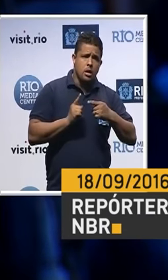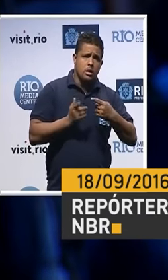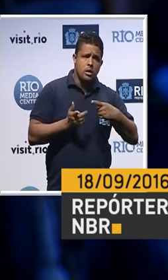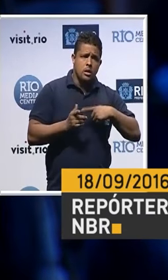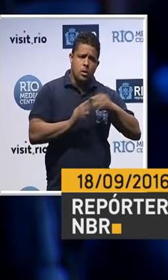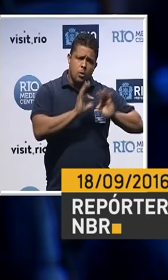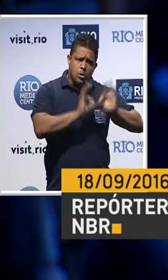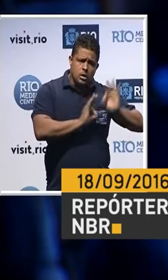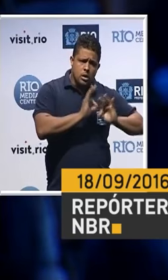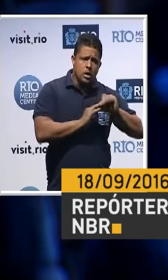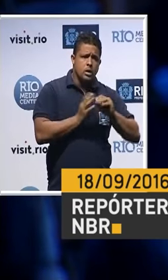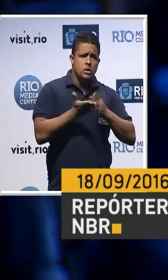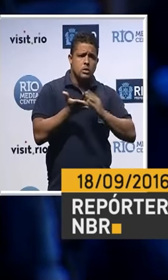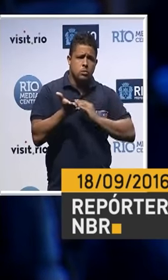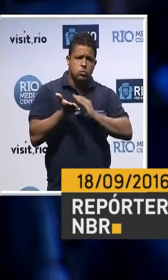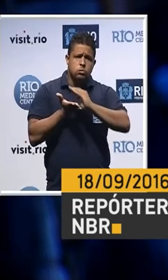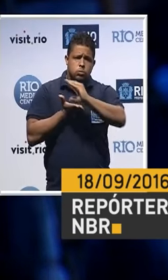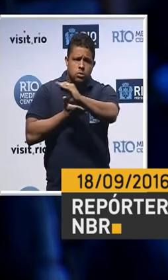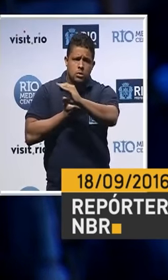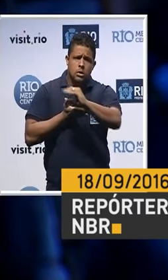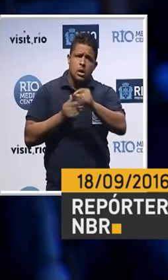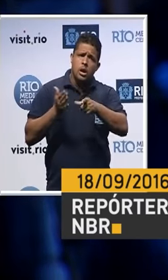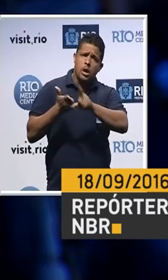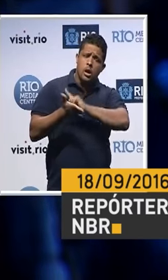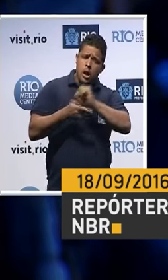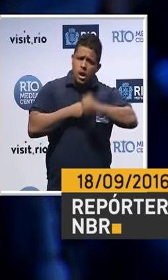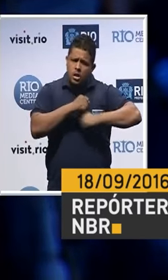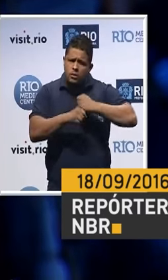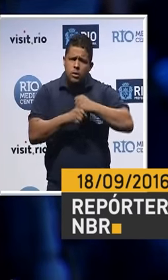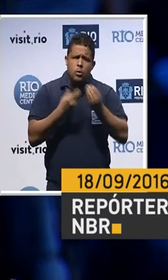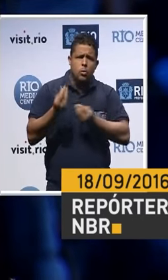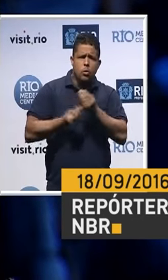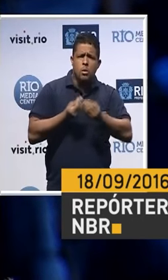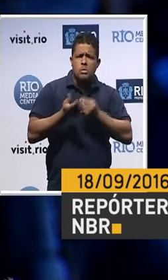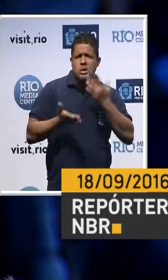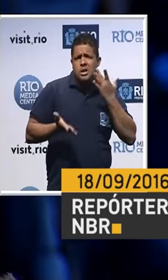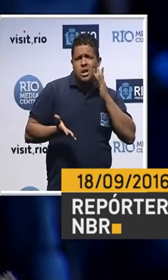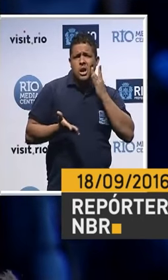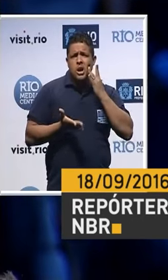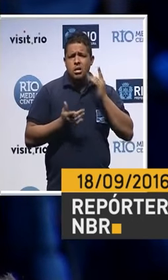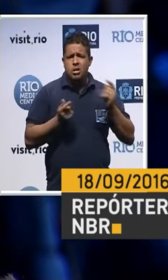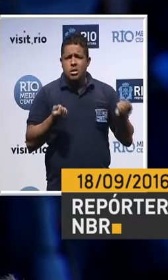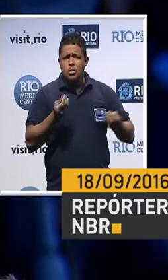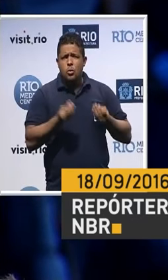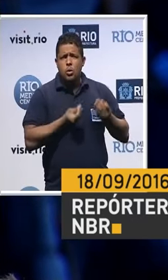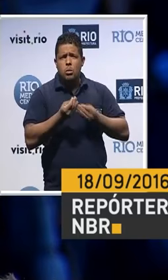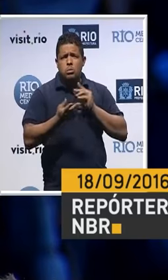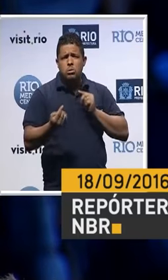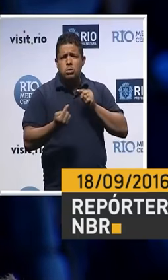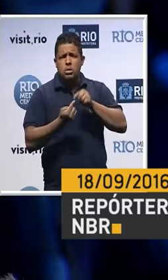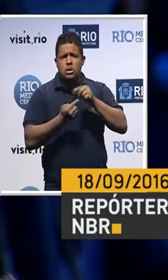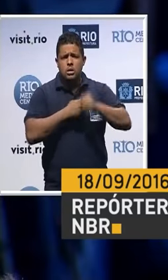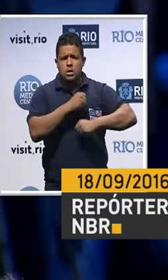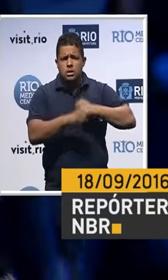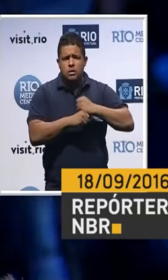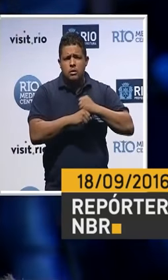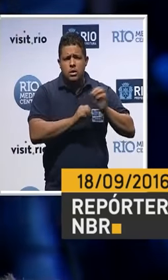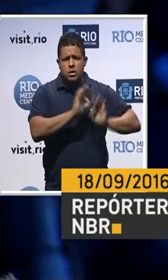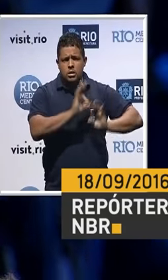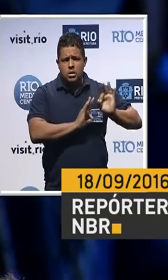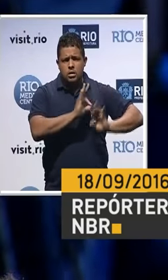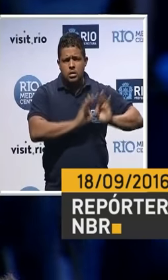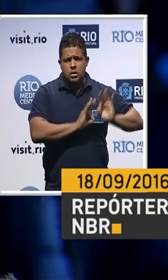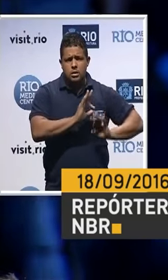do orçamento da pasta que o senhor comanda para o ano que vem. Como o senhor vê a possibilidade de equilibrar essas contas mesmo